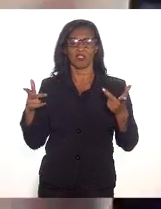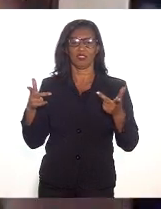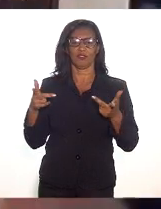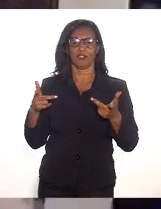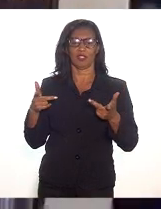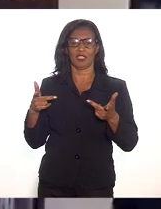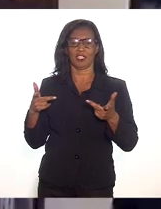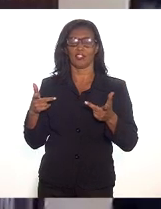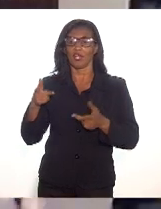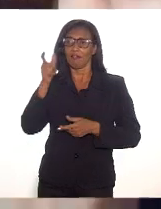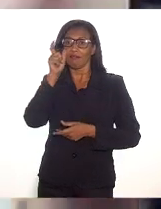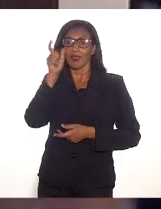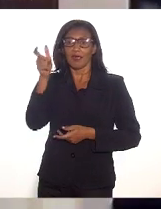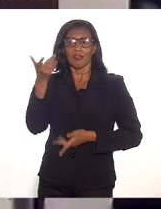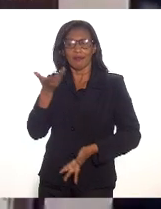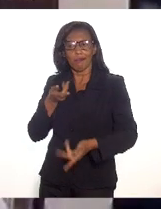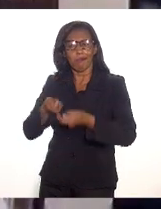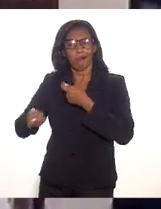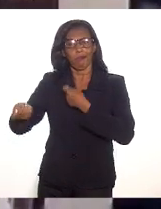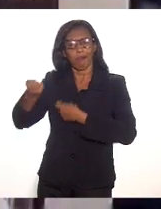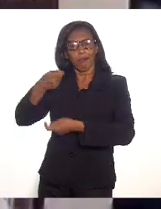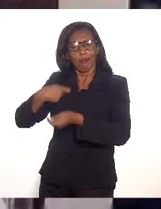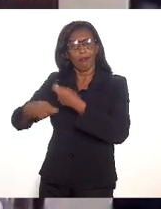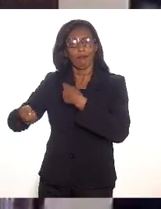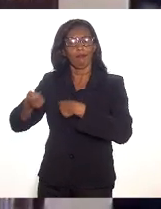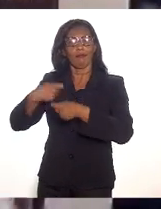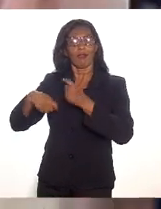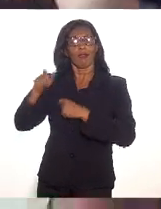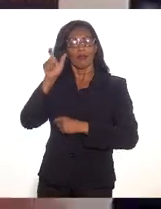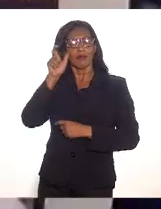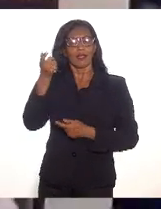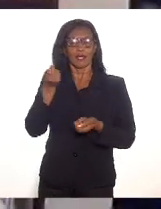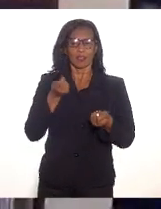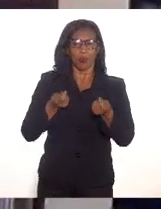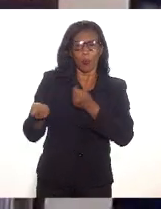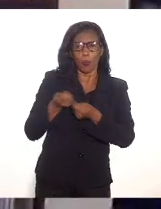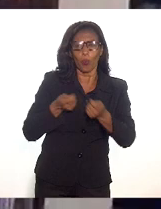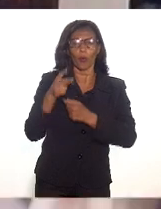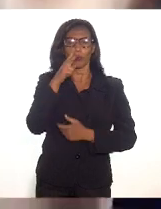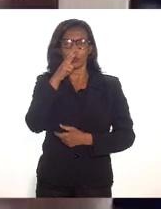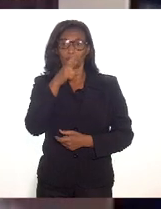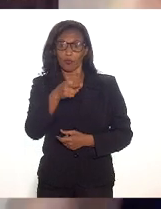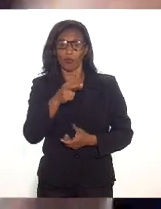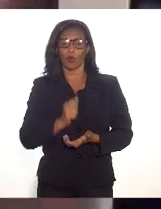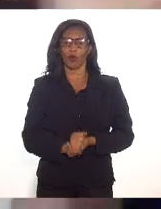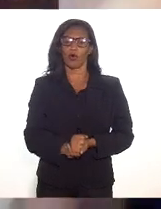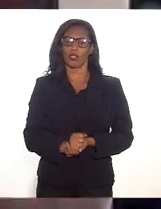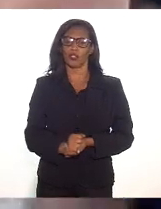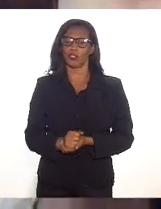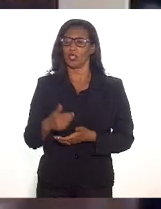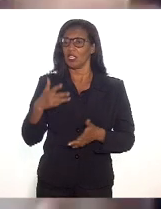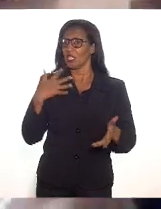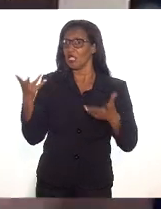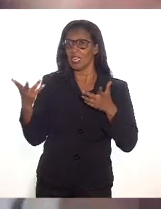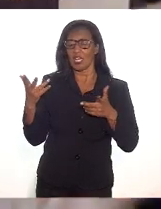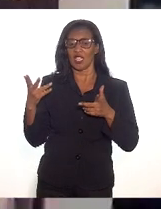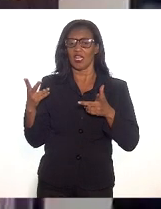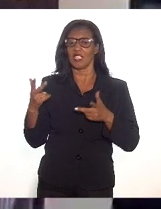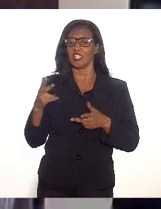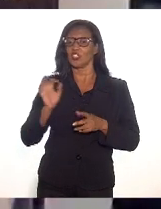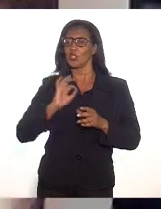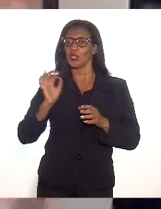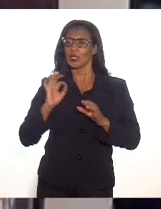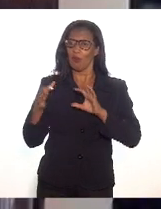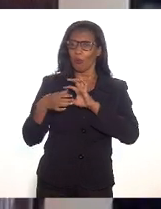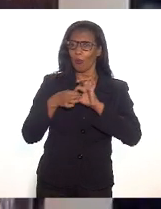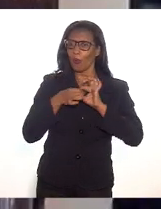É jogo de interesses. Os interesses econômicos são poderosos, são fortes, e eles não largam, como eu sempre